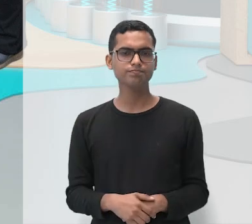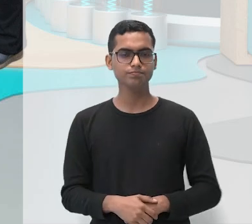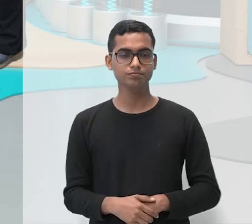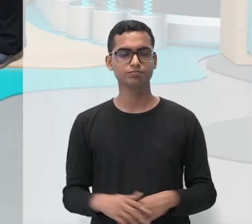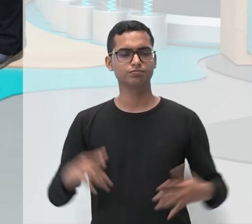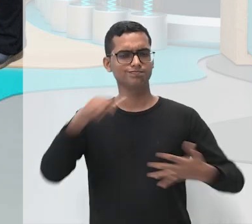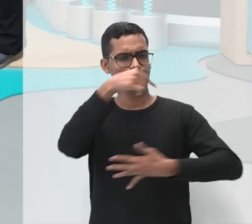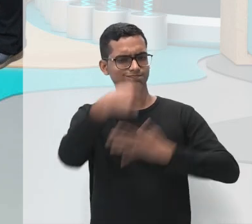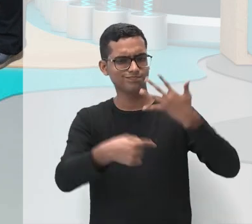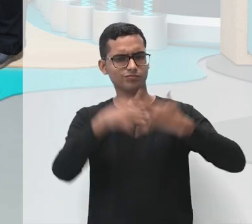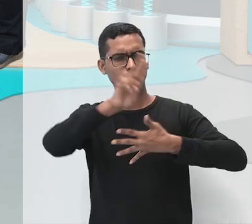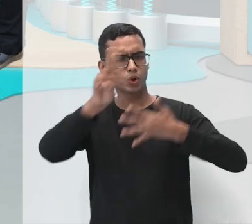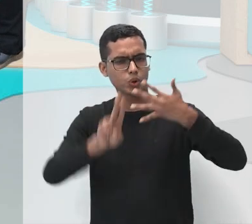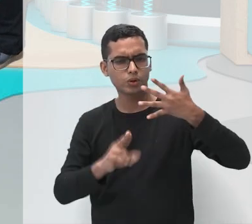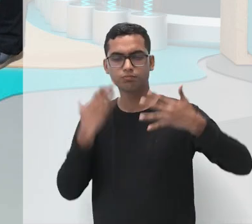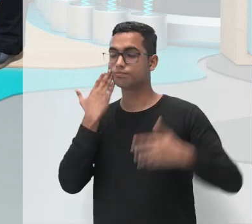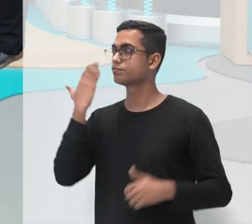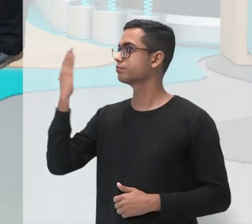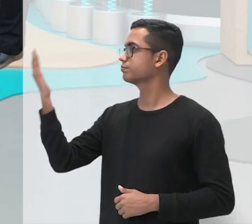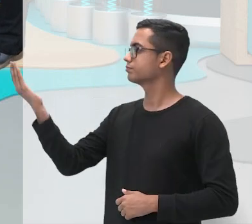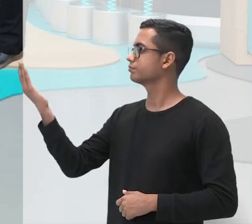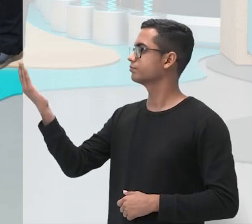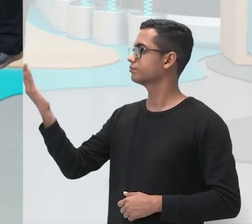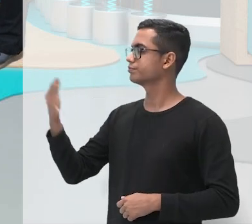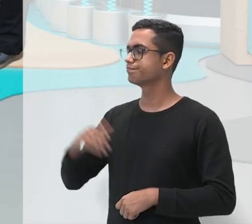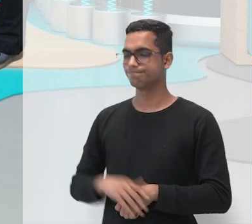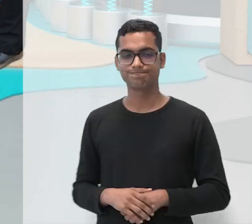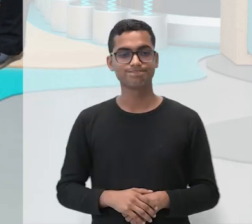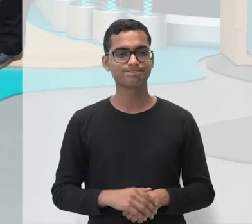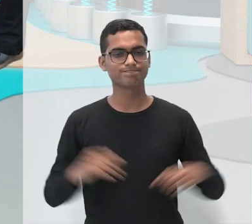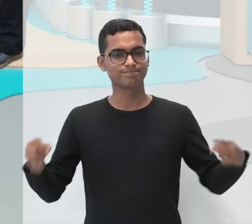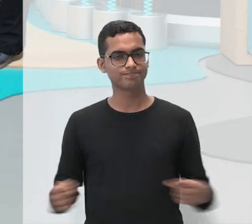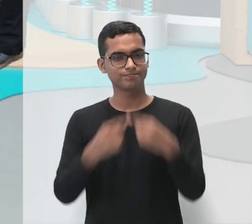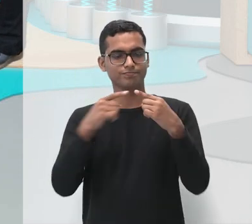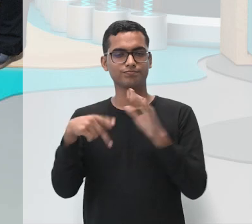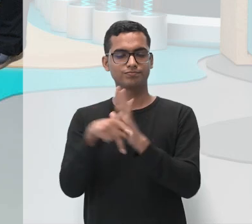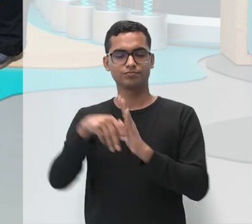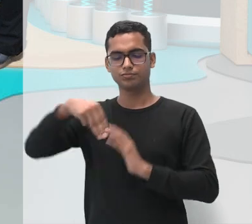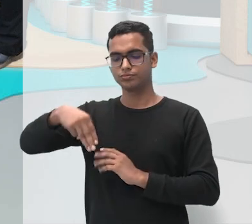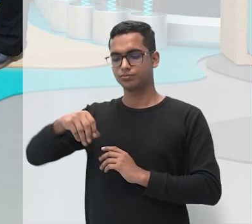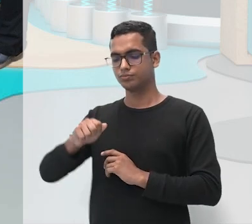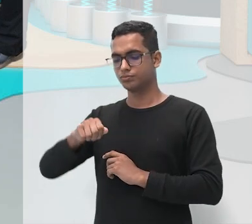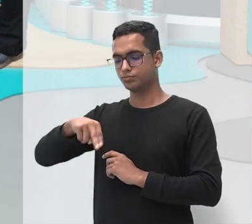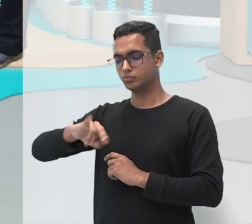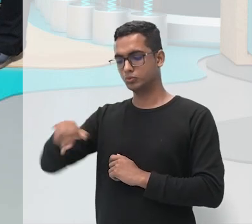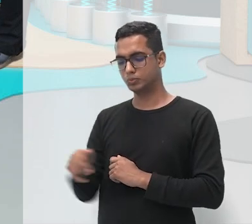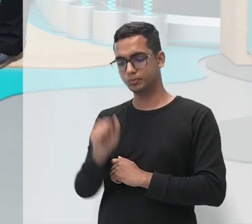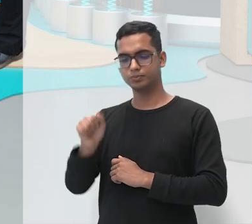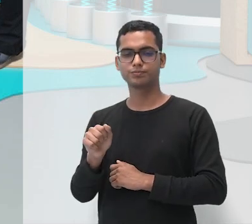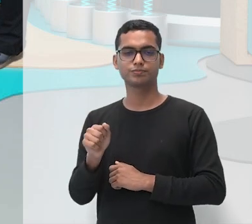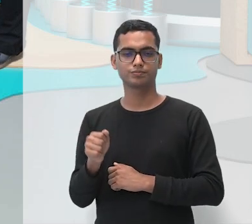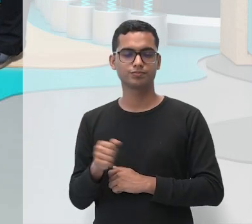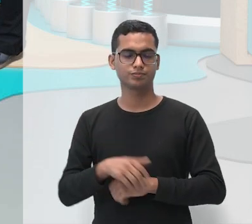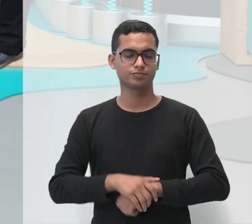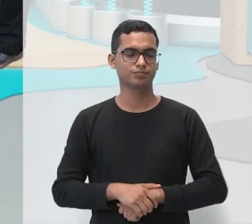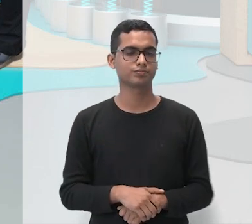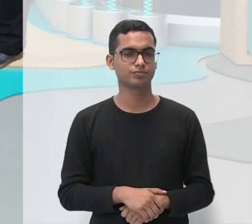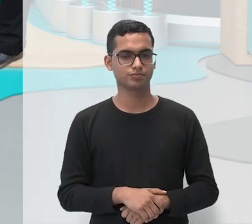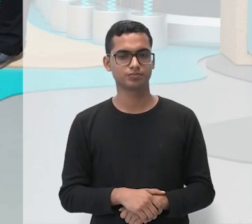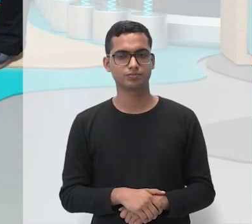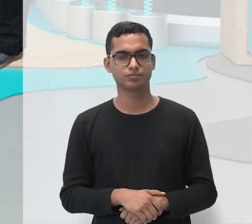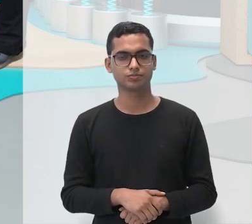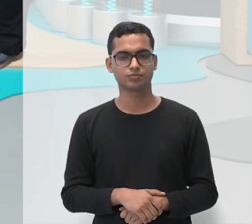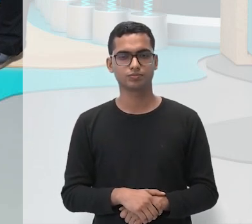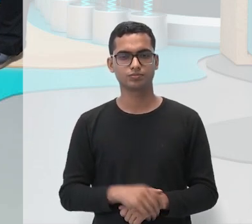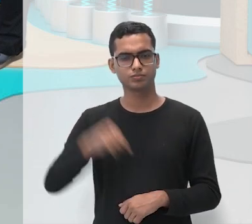esses são nomes que estão relacionados aí à nossa manja. Normalmente aqui na nossa região, a gente chama